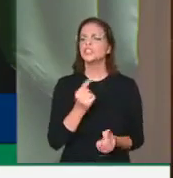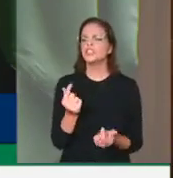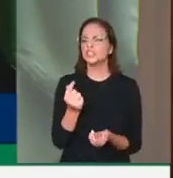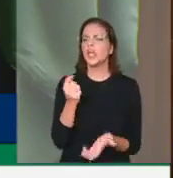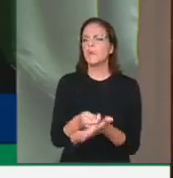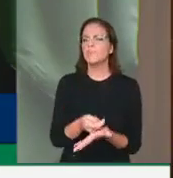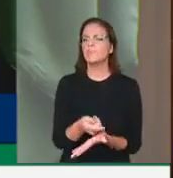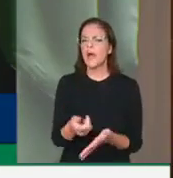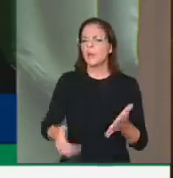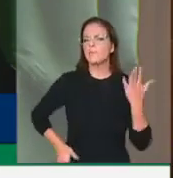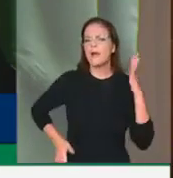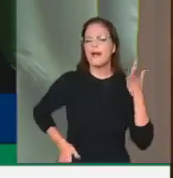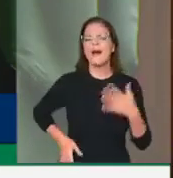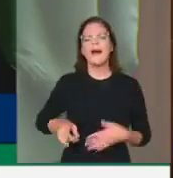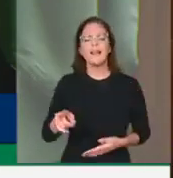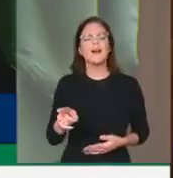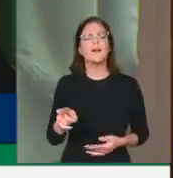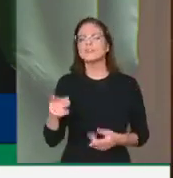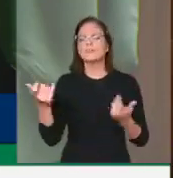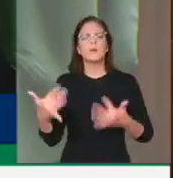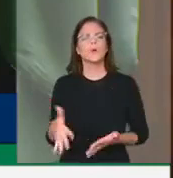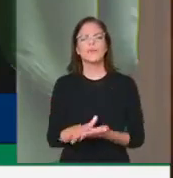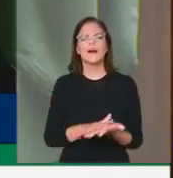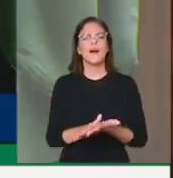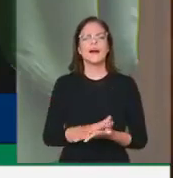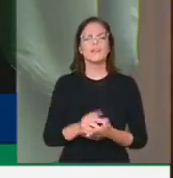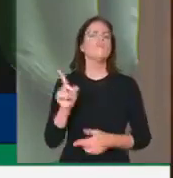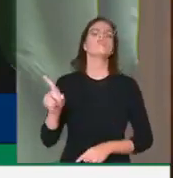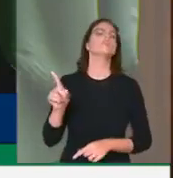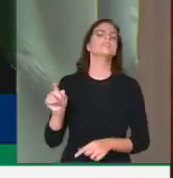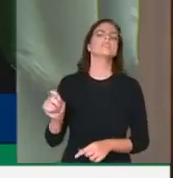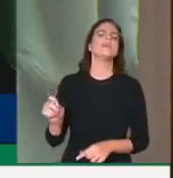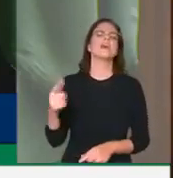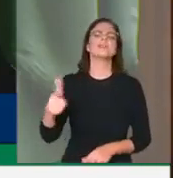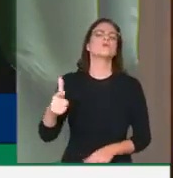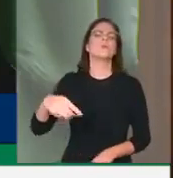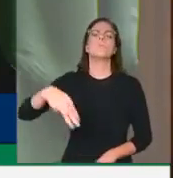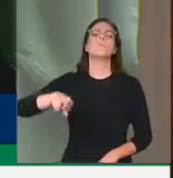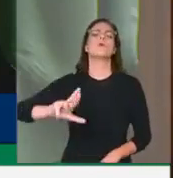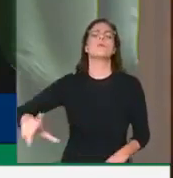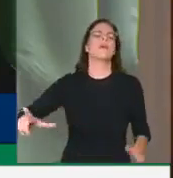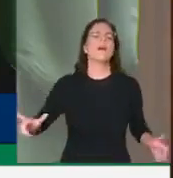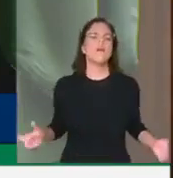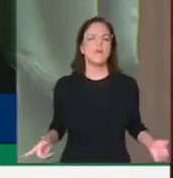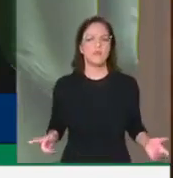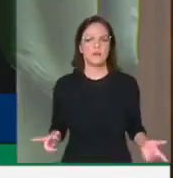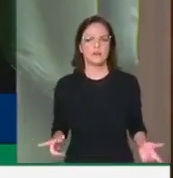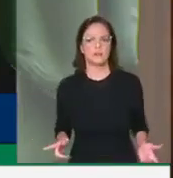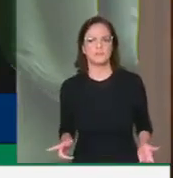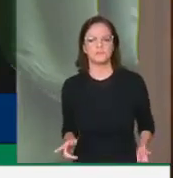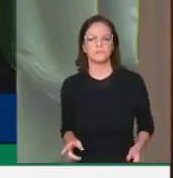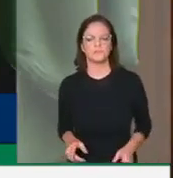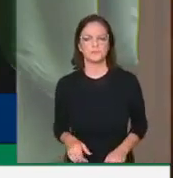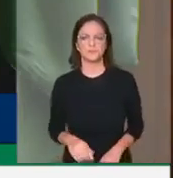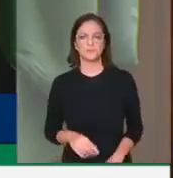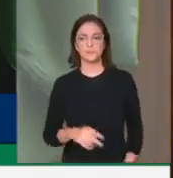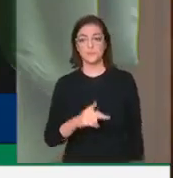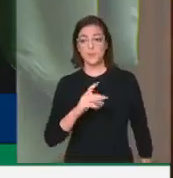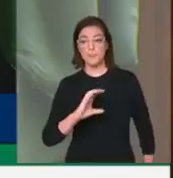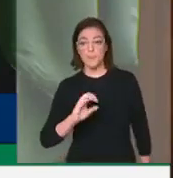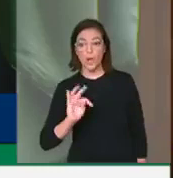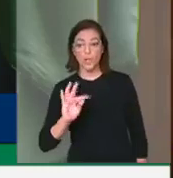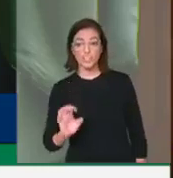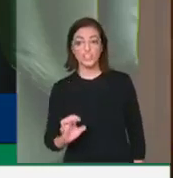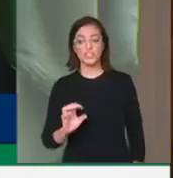criminoso. Quem é o senhor, ministro, para me questionar sobre milícia? E no pacote anticrime, vamos revelar o que